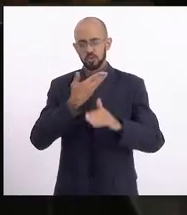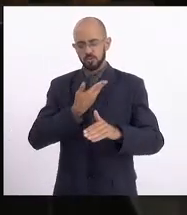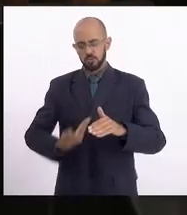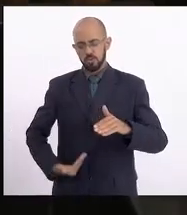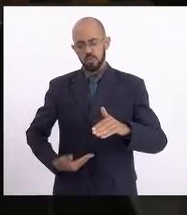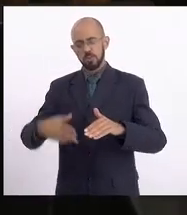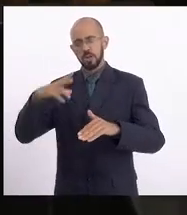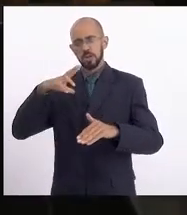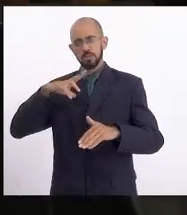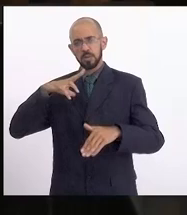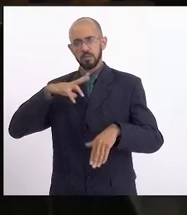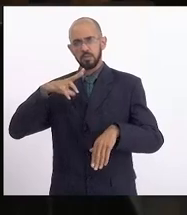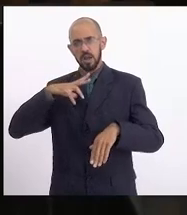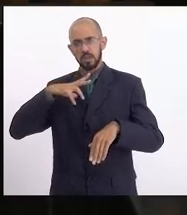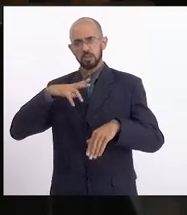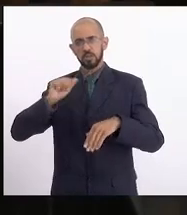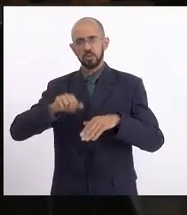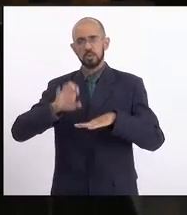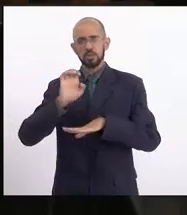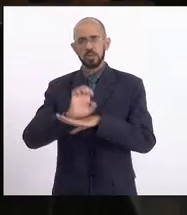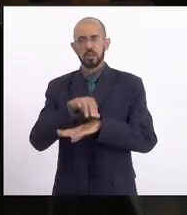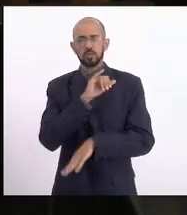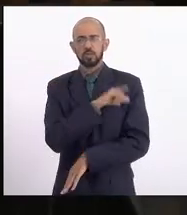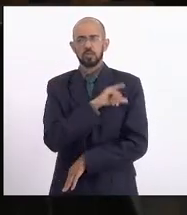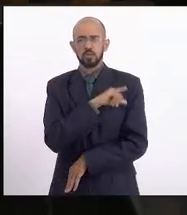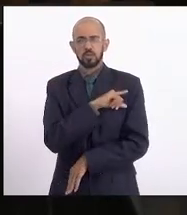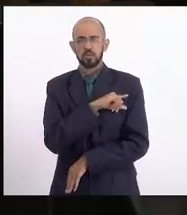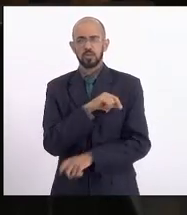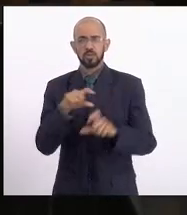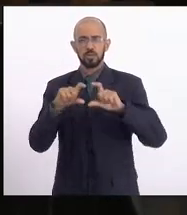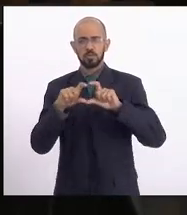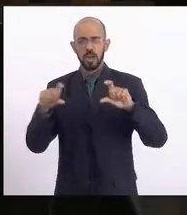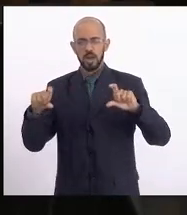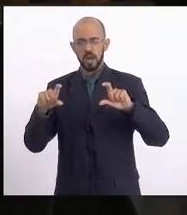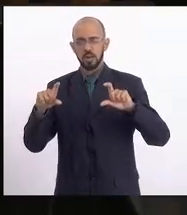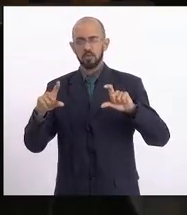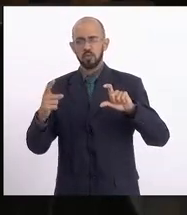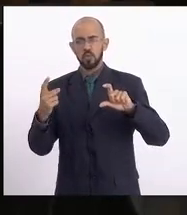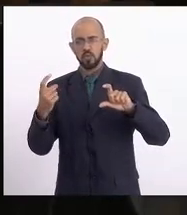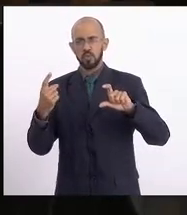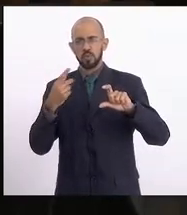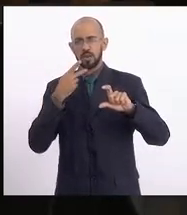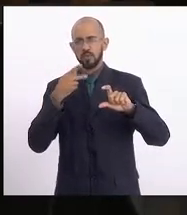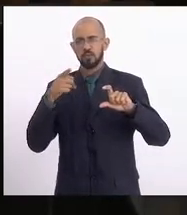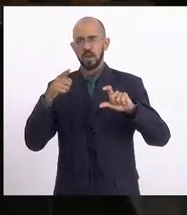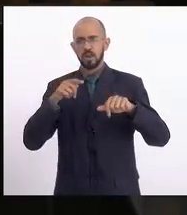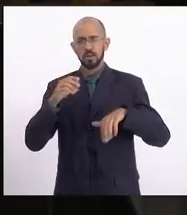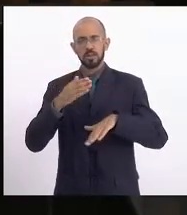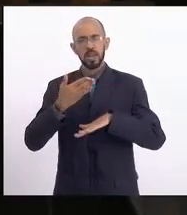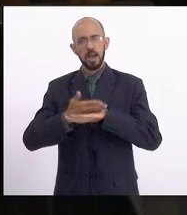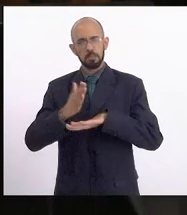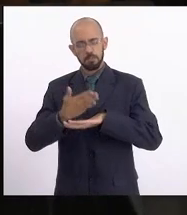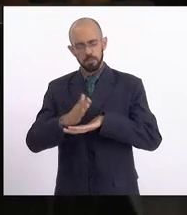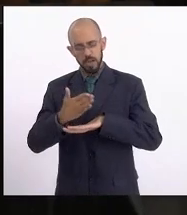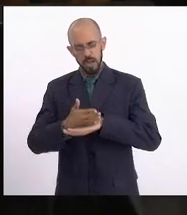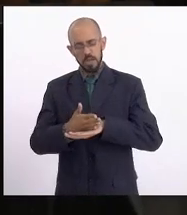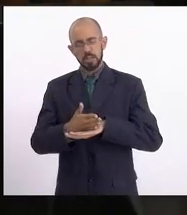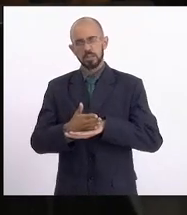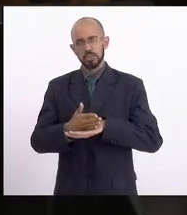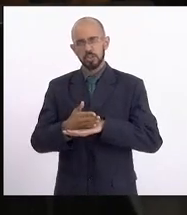Janeiro, onde, no parágrafo único, ele estende-se como assédio religioso a prática